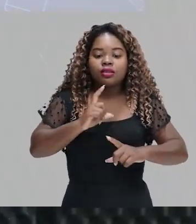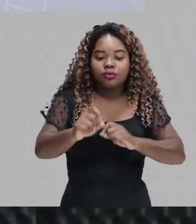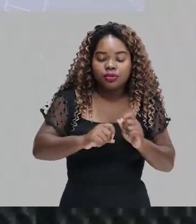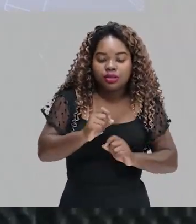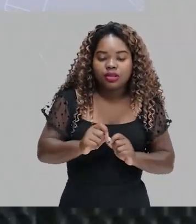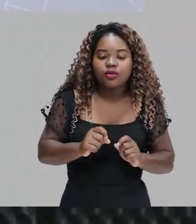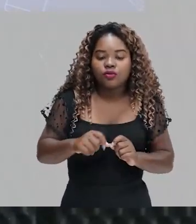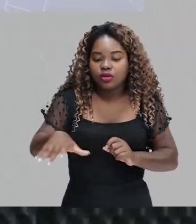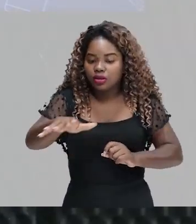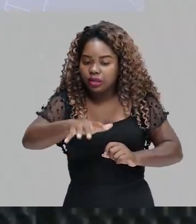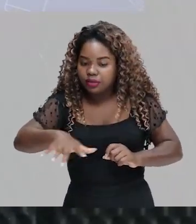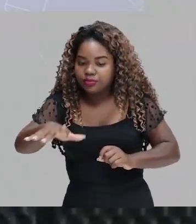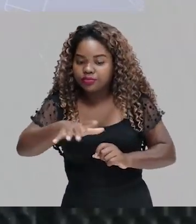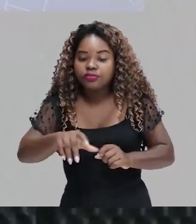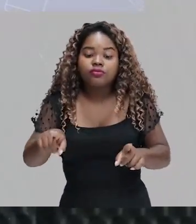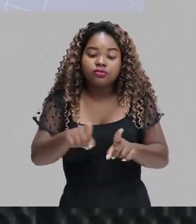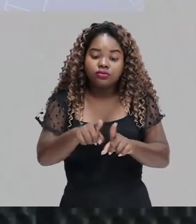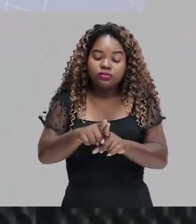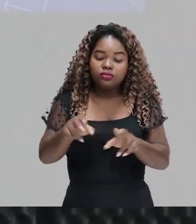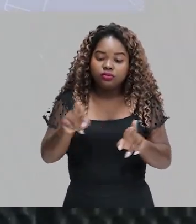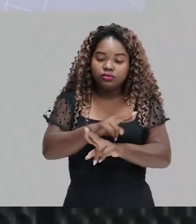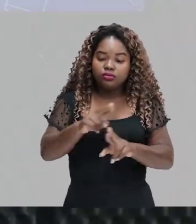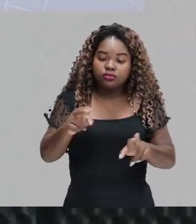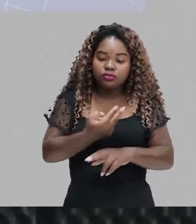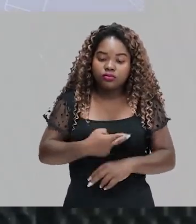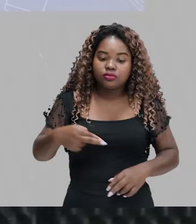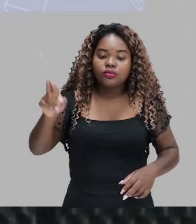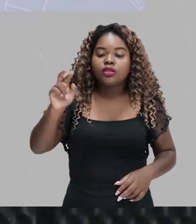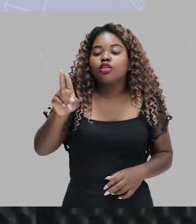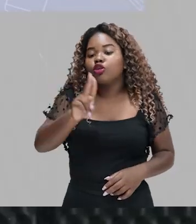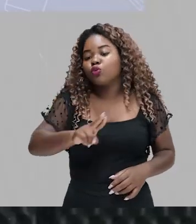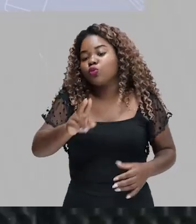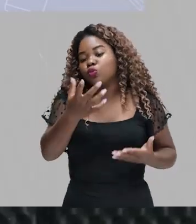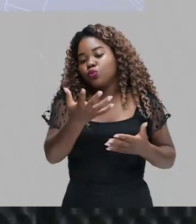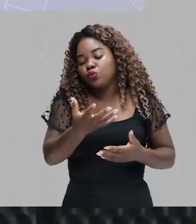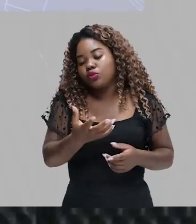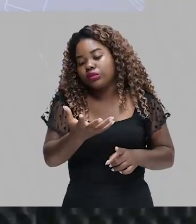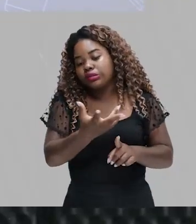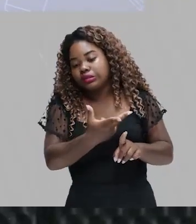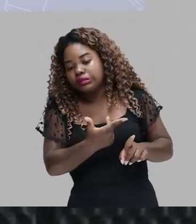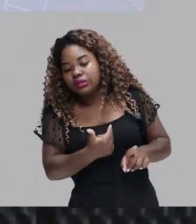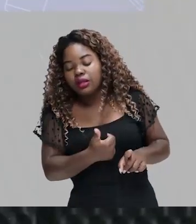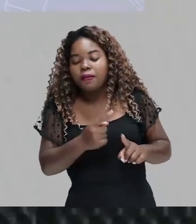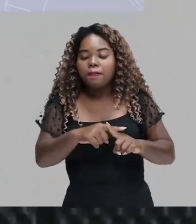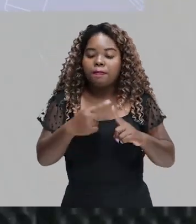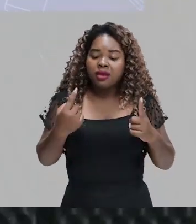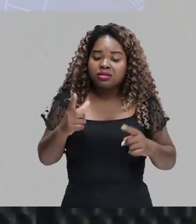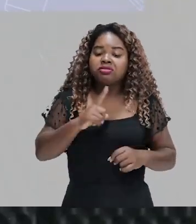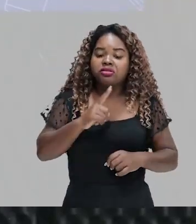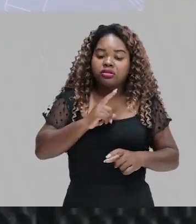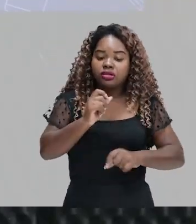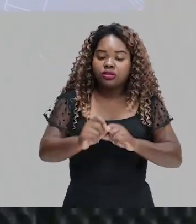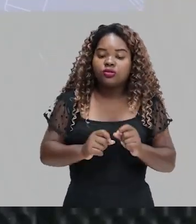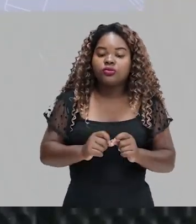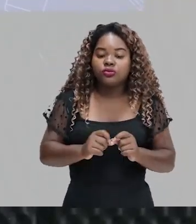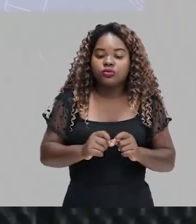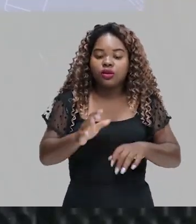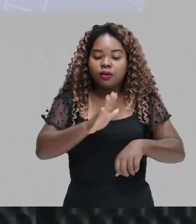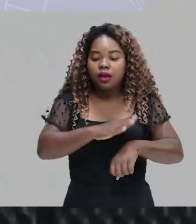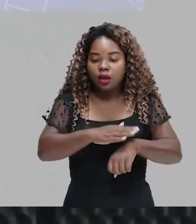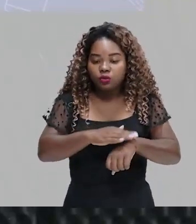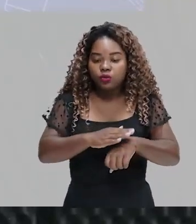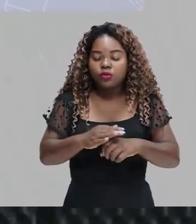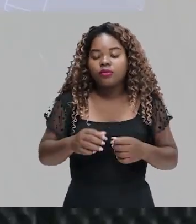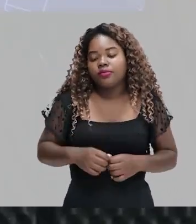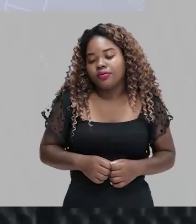parte integrada da religião que utiliza a arte, né, de uma certa maneira, mas ela ganha autonomia. E aí, lógico que